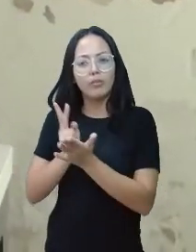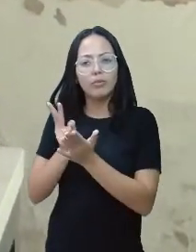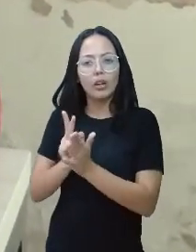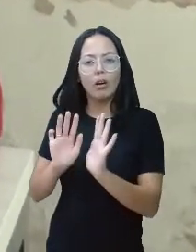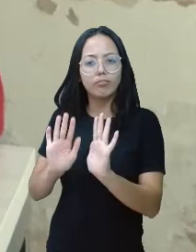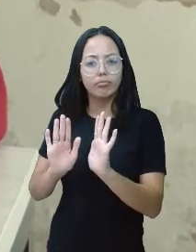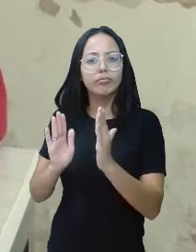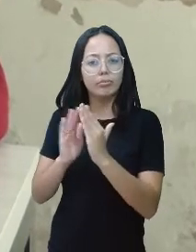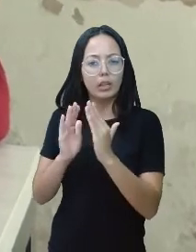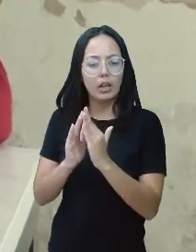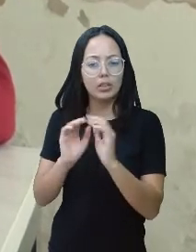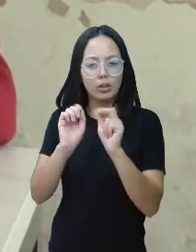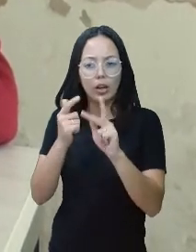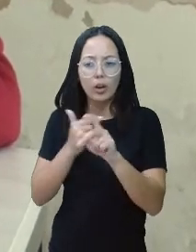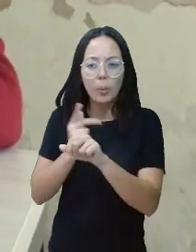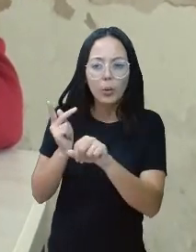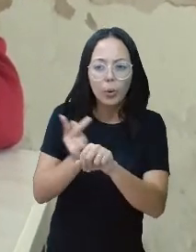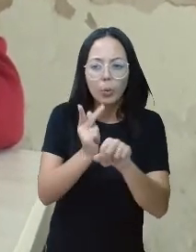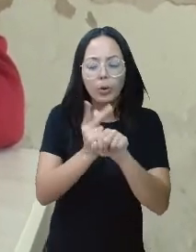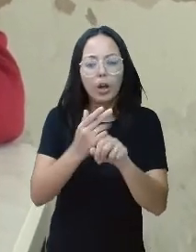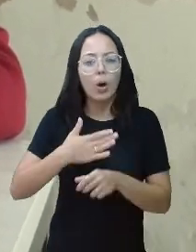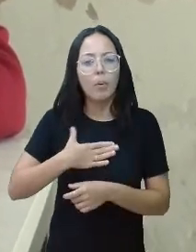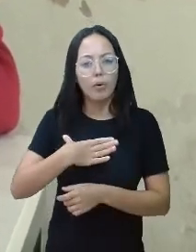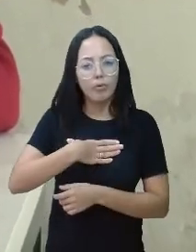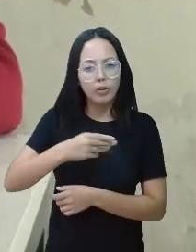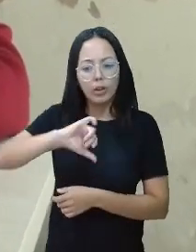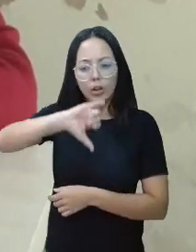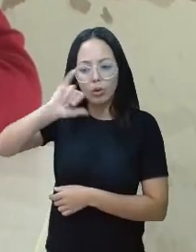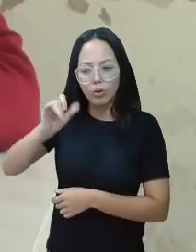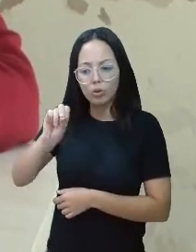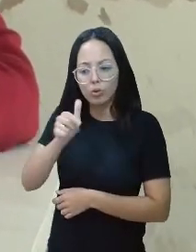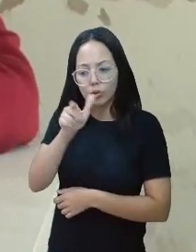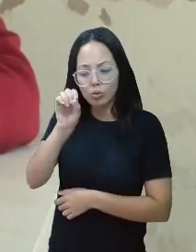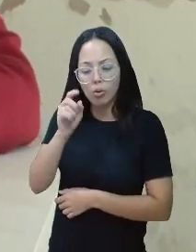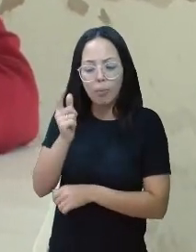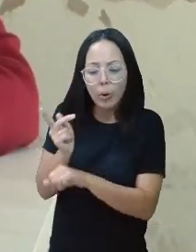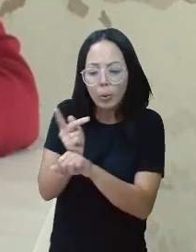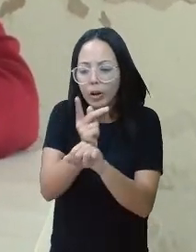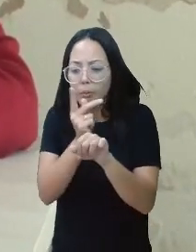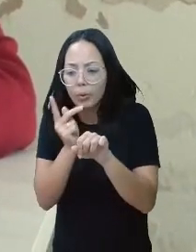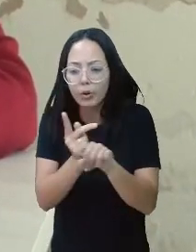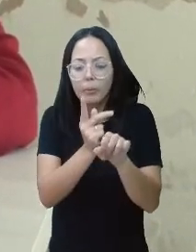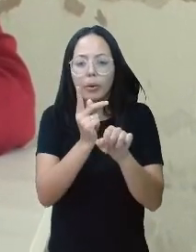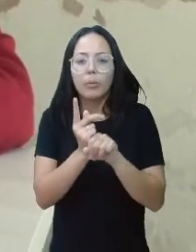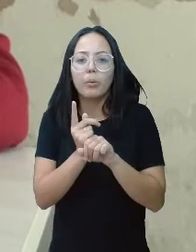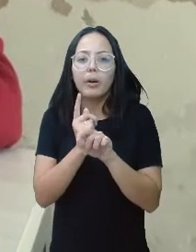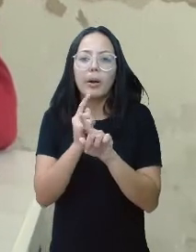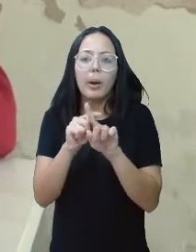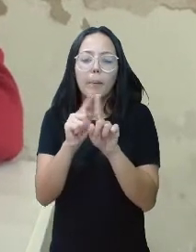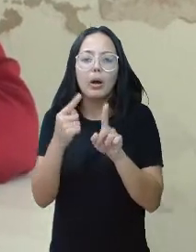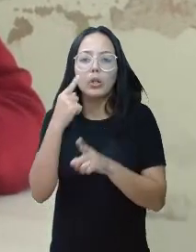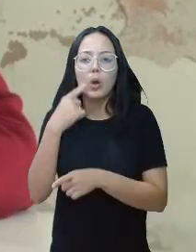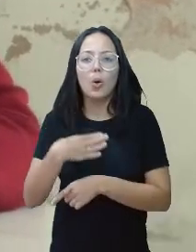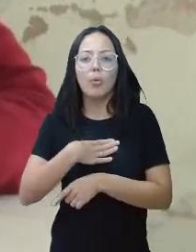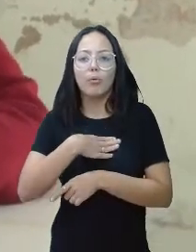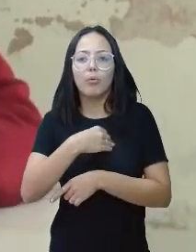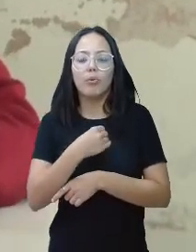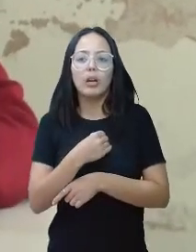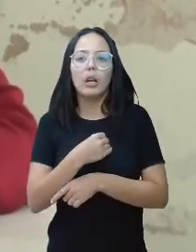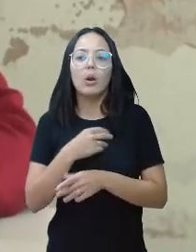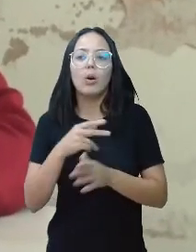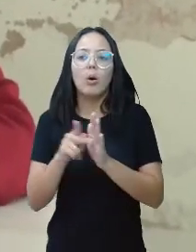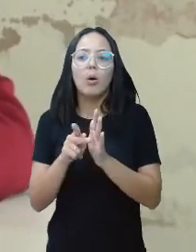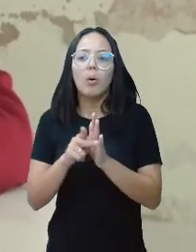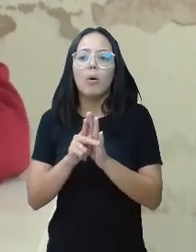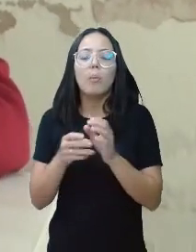Procurei meu filho João José. Ele estava na rua Felisberto de